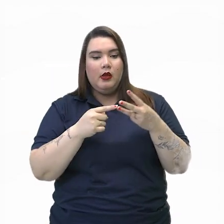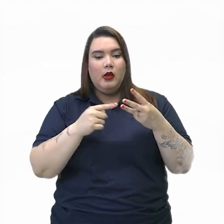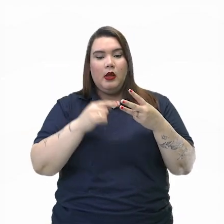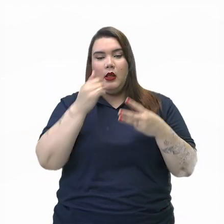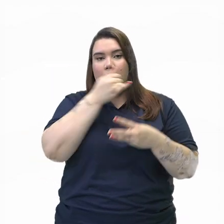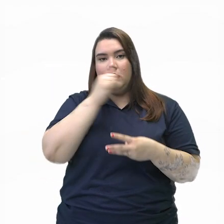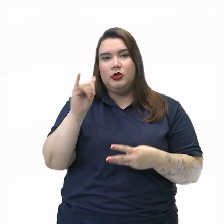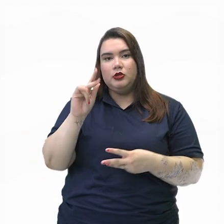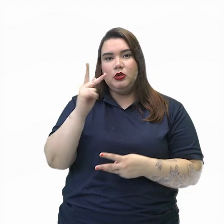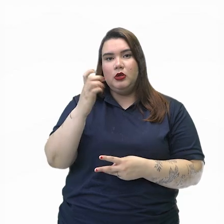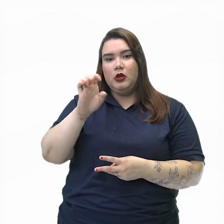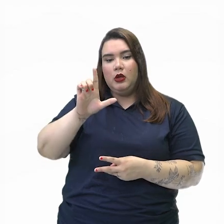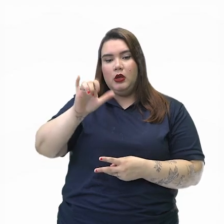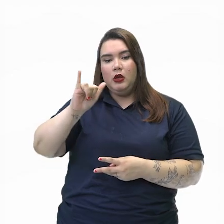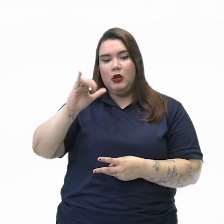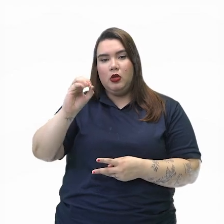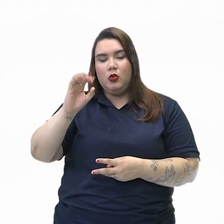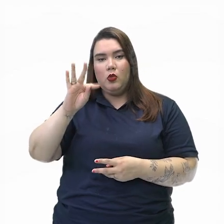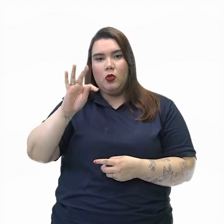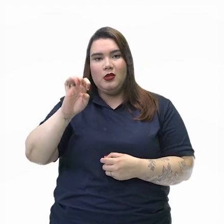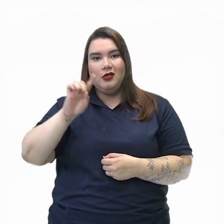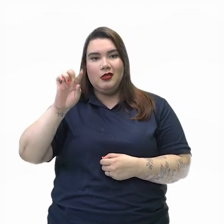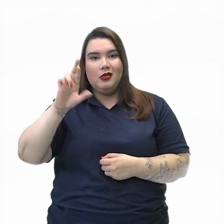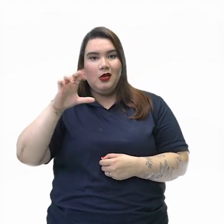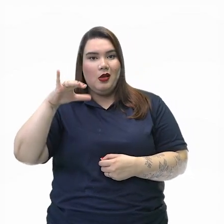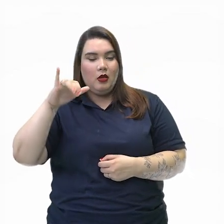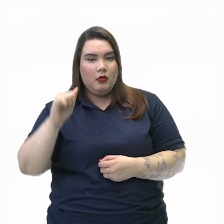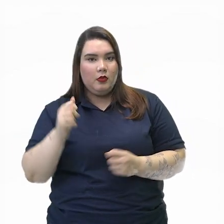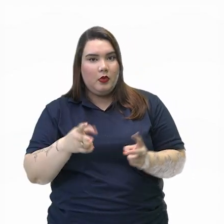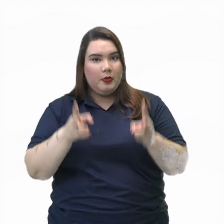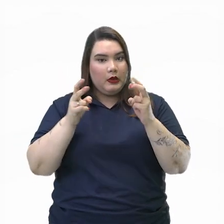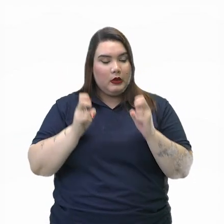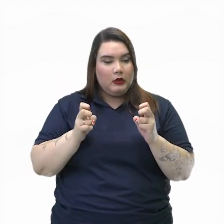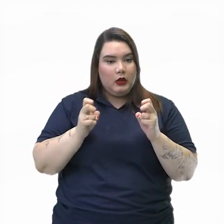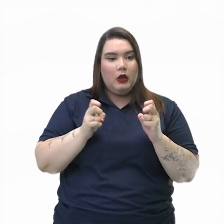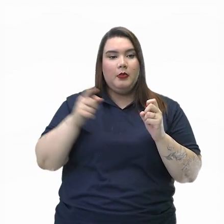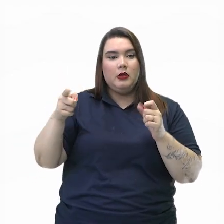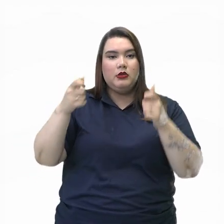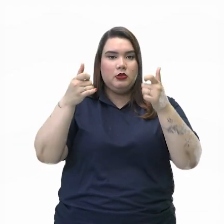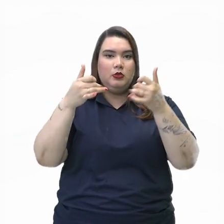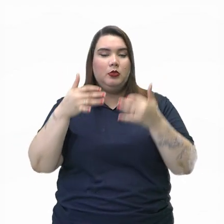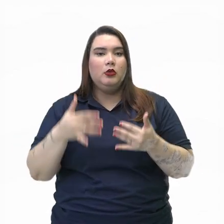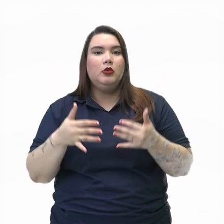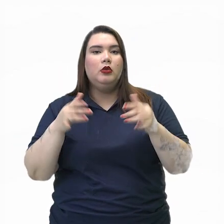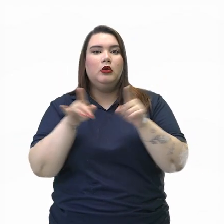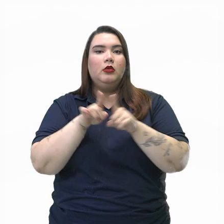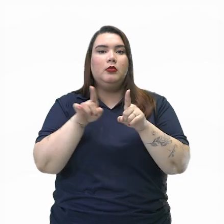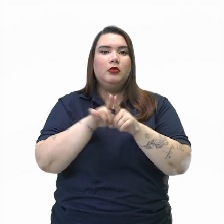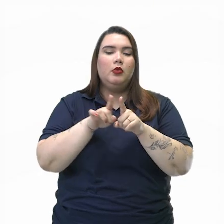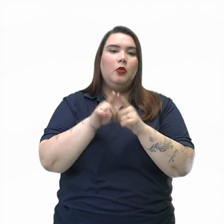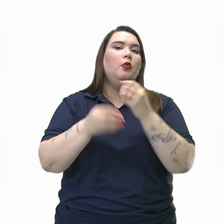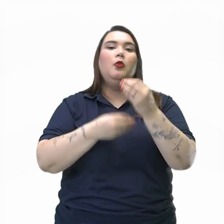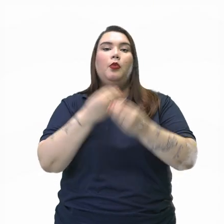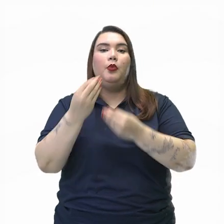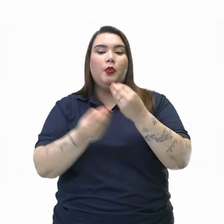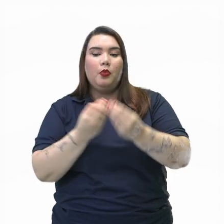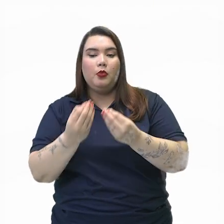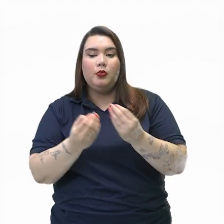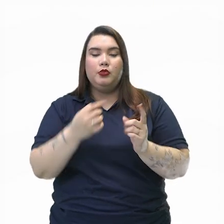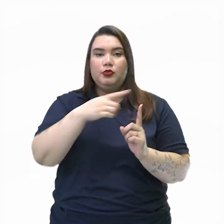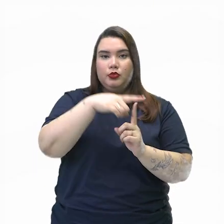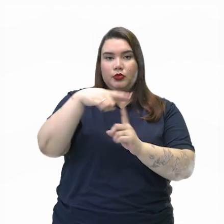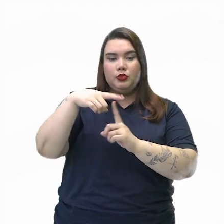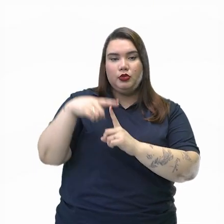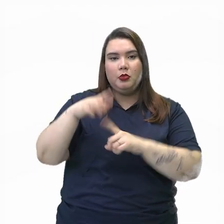a energia heliotérmica. Vejam que essa definição nos mostra também como